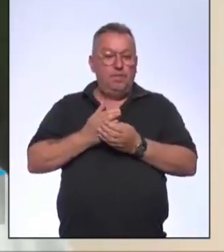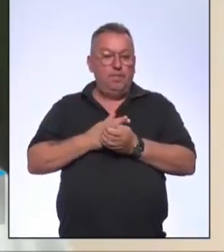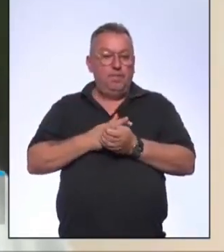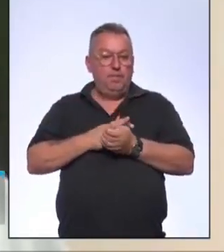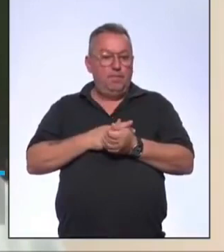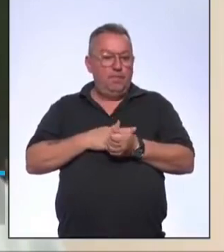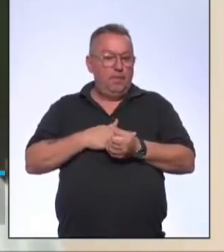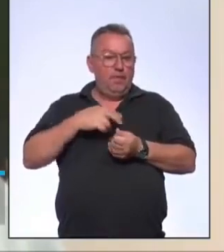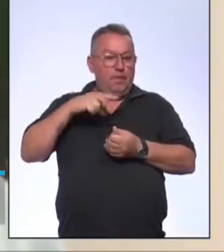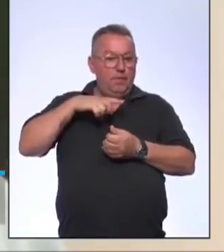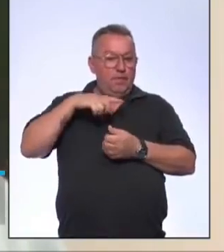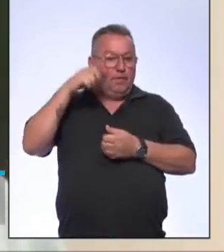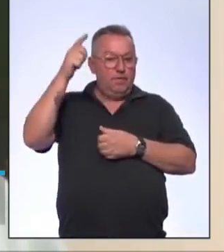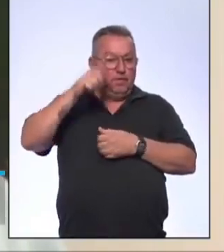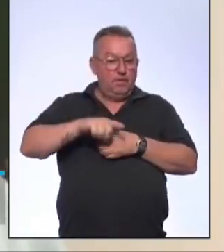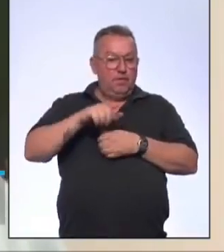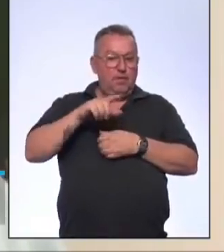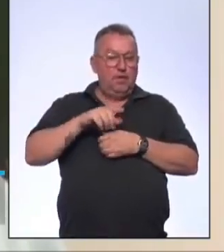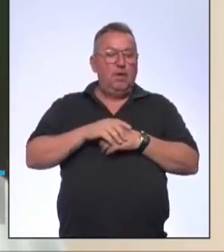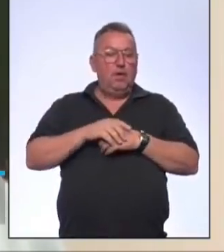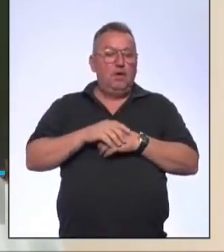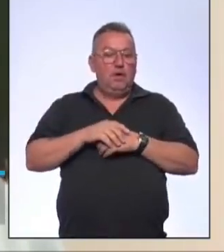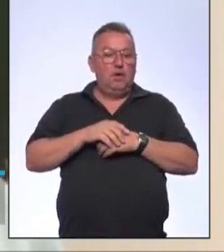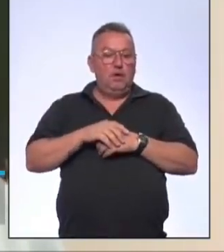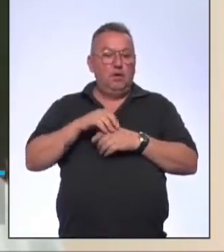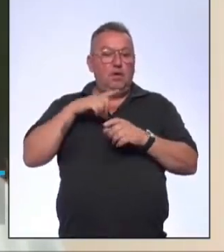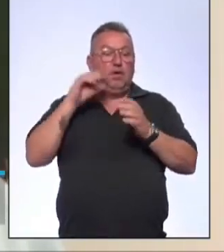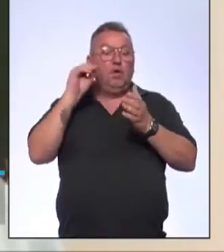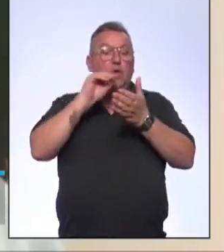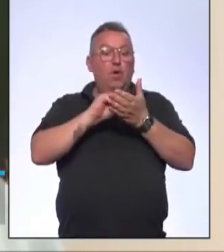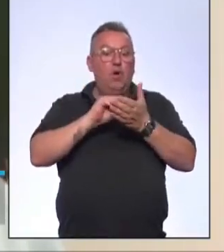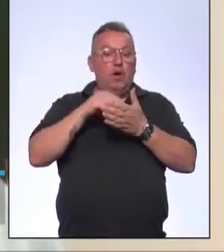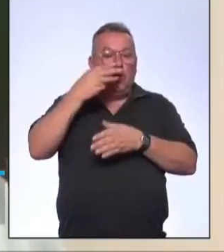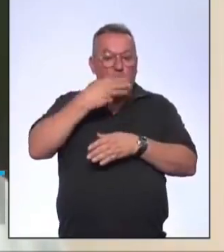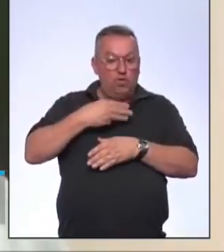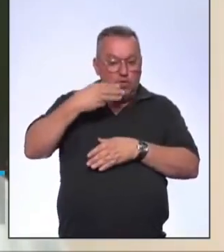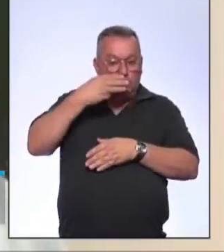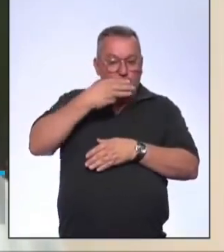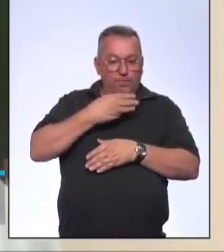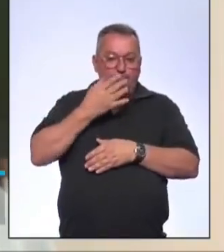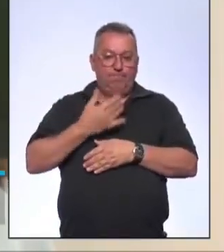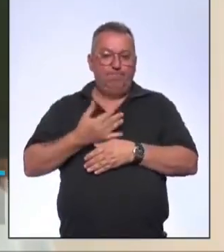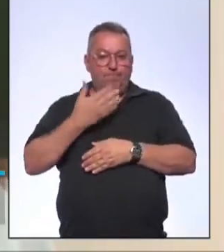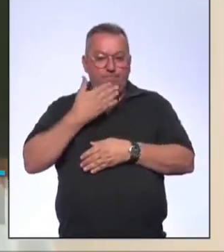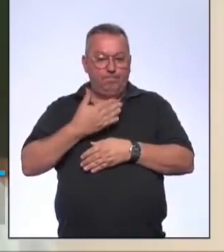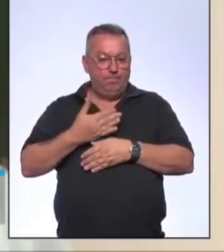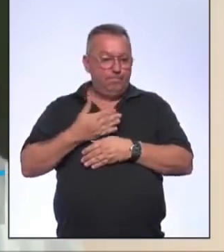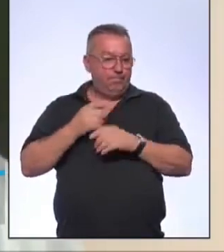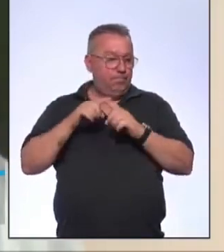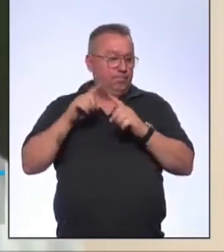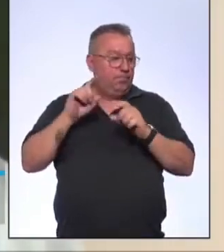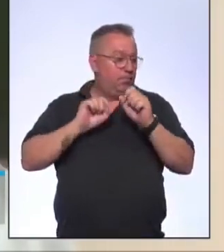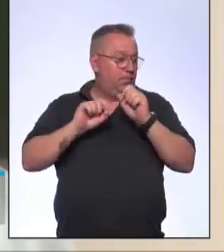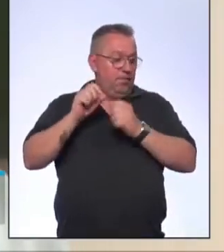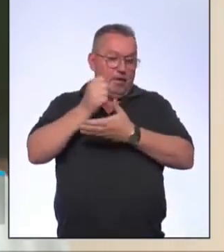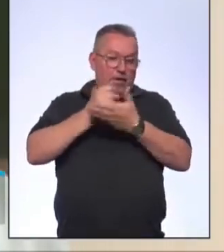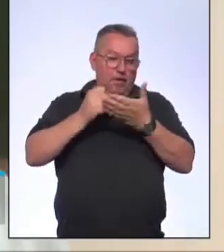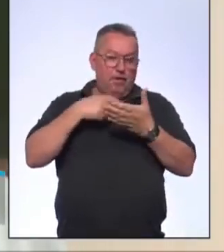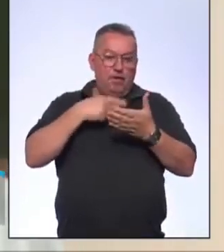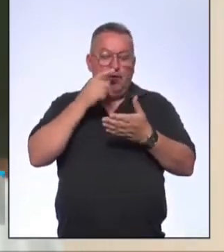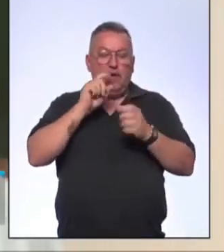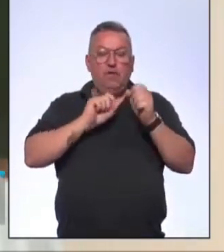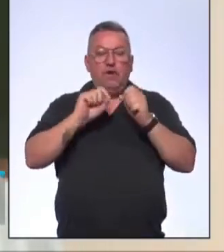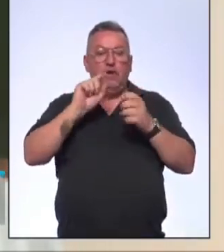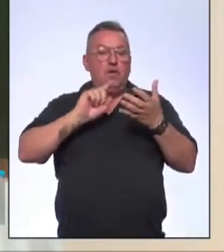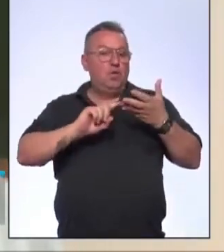outro, que é o glucagon, que coloca açúcar no sangue. Então, basicamente, aí a gente falou um pouquinho de quem